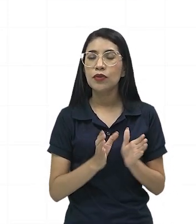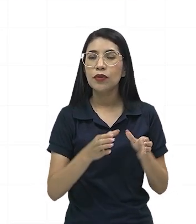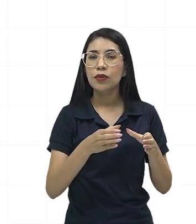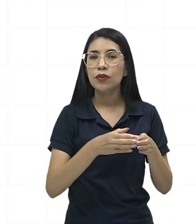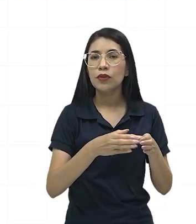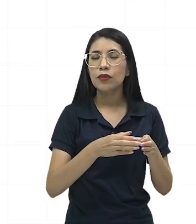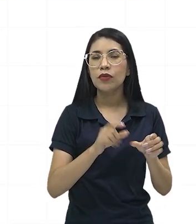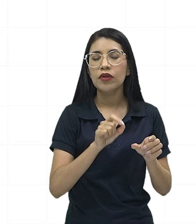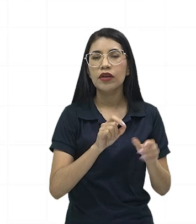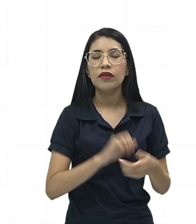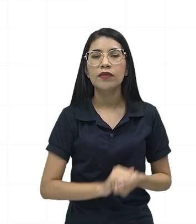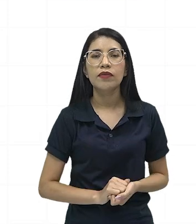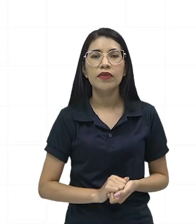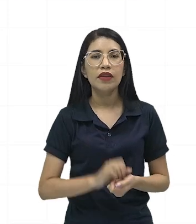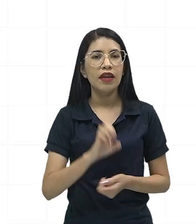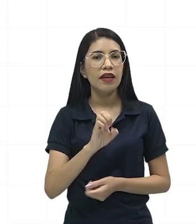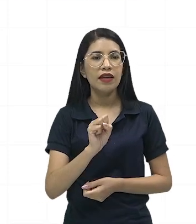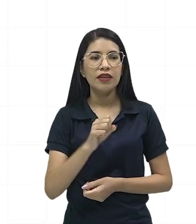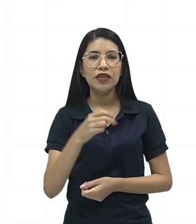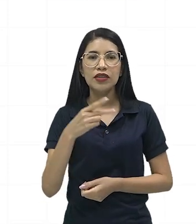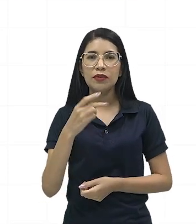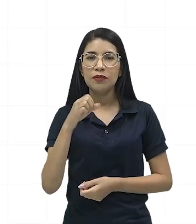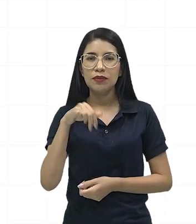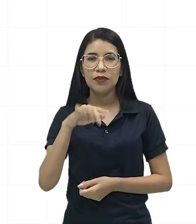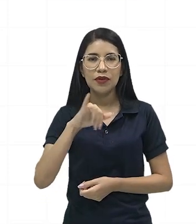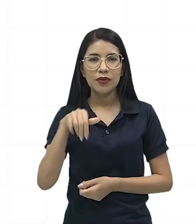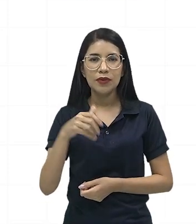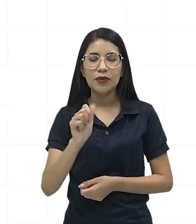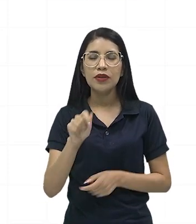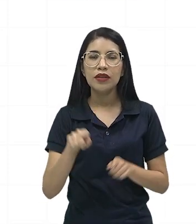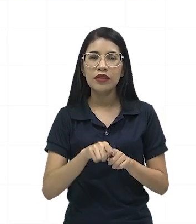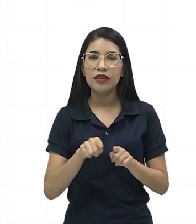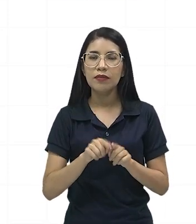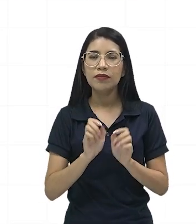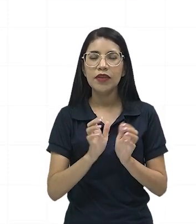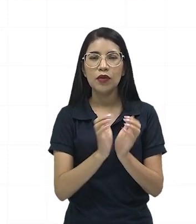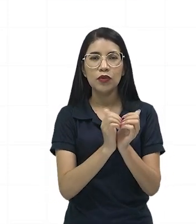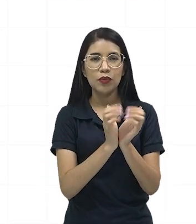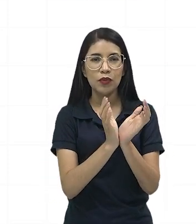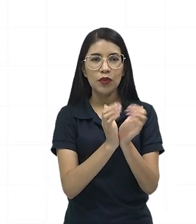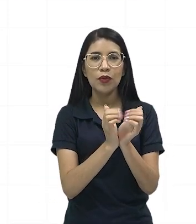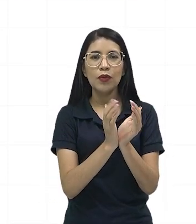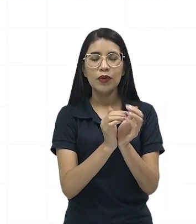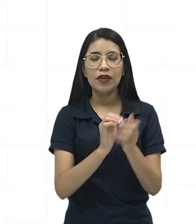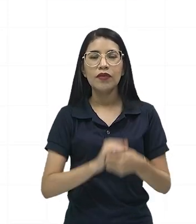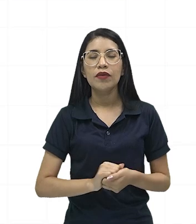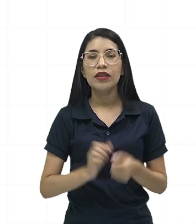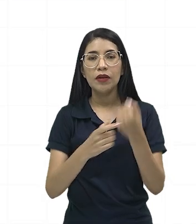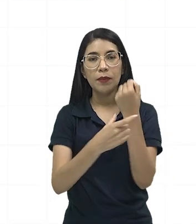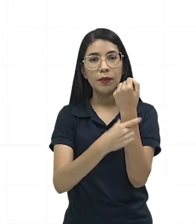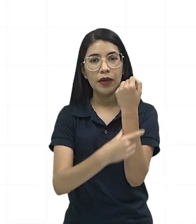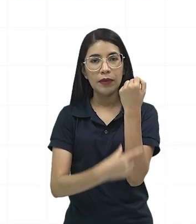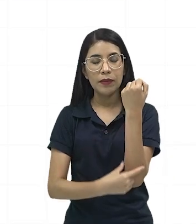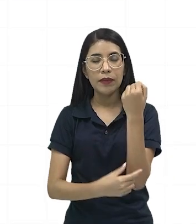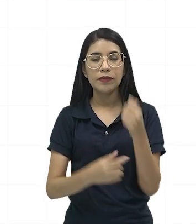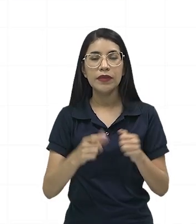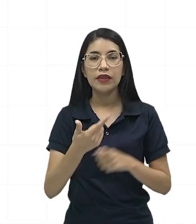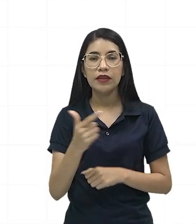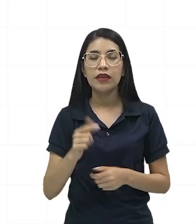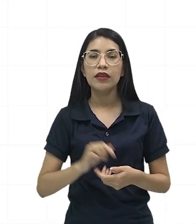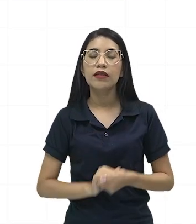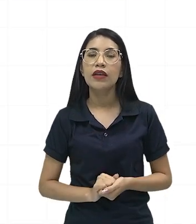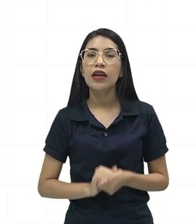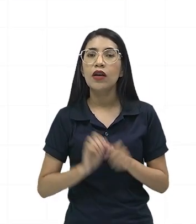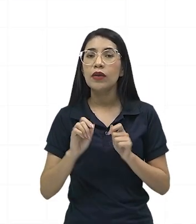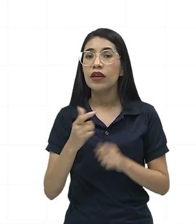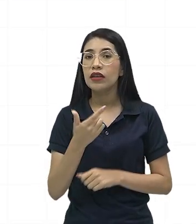que foi as esponjas, e elas fazem parte do grupo dos poríferos, que são invertebrados. Os invertebrados são animais